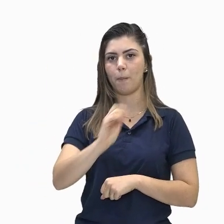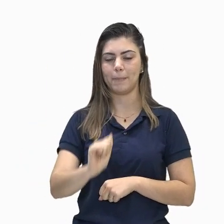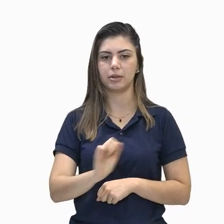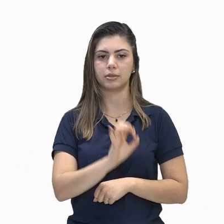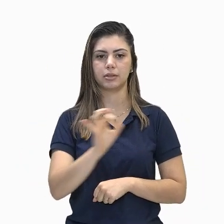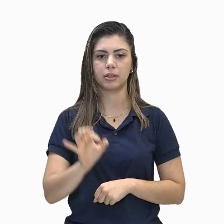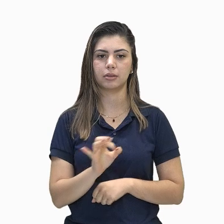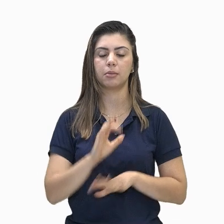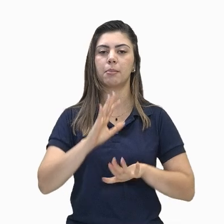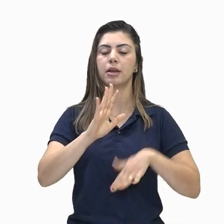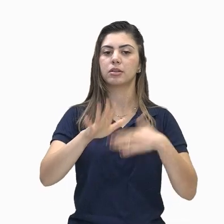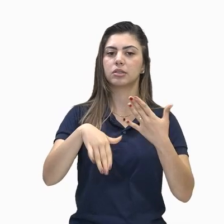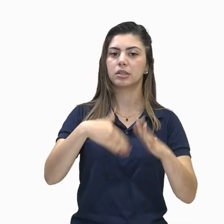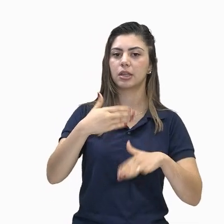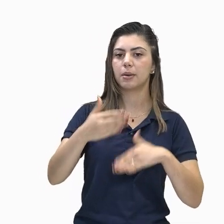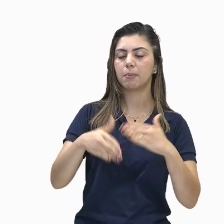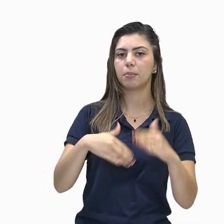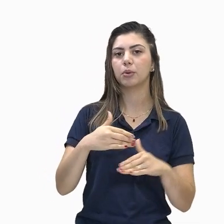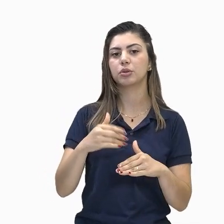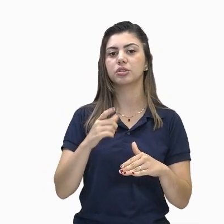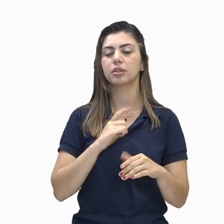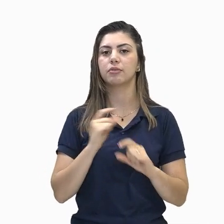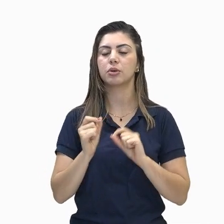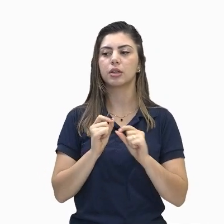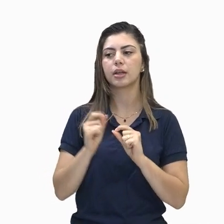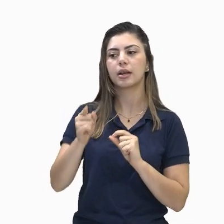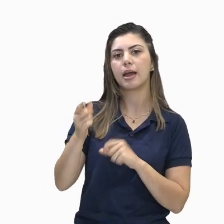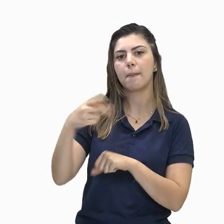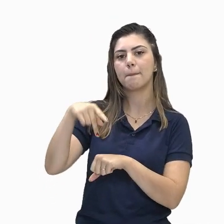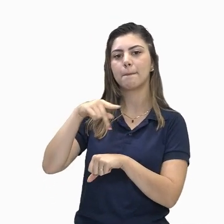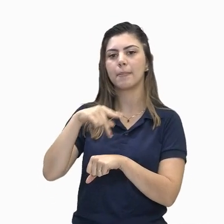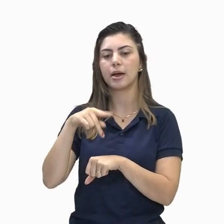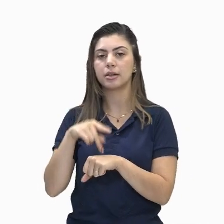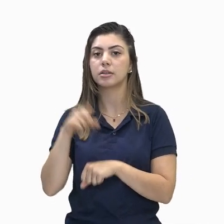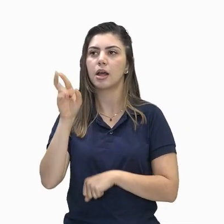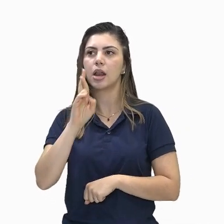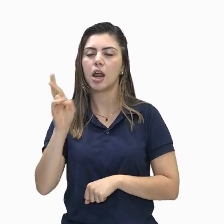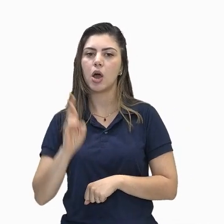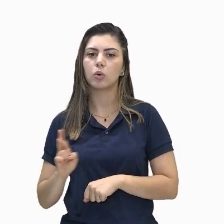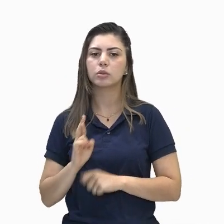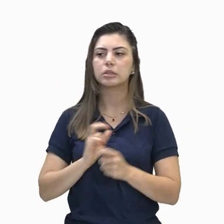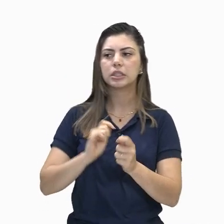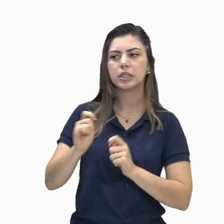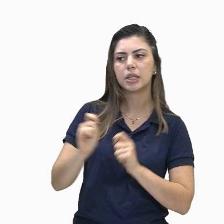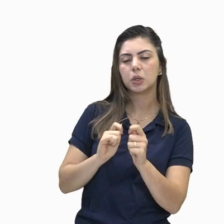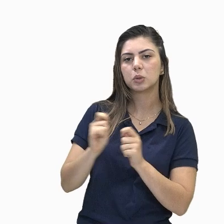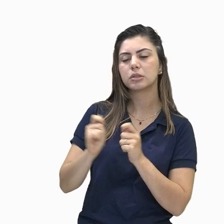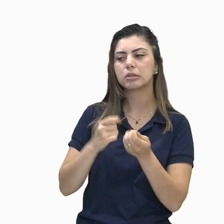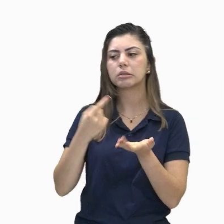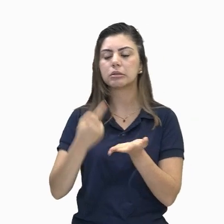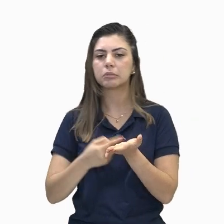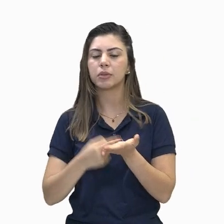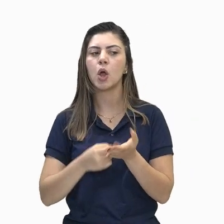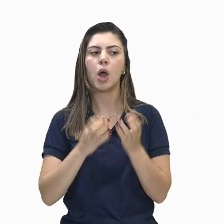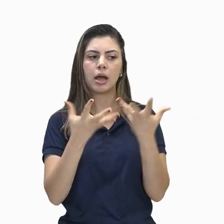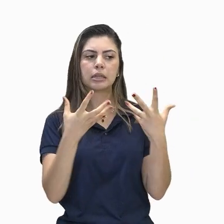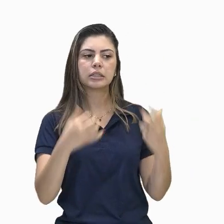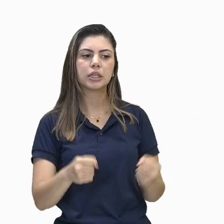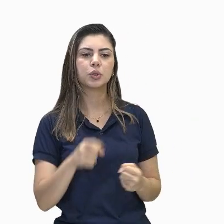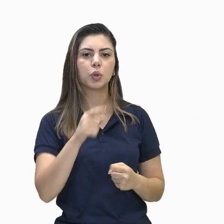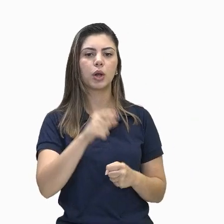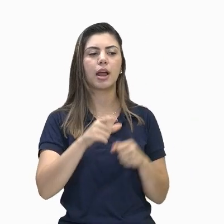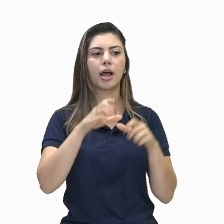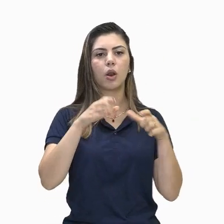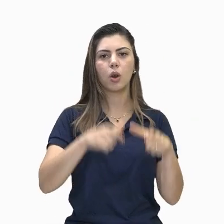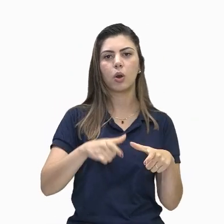foi resolvida através de negociações com a União Soviética, concordando em retirar os mísseis de